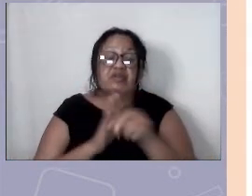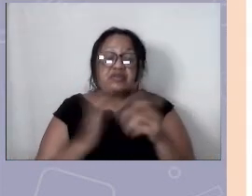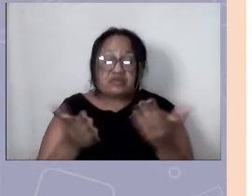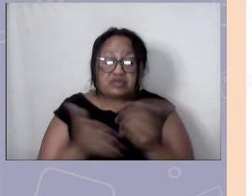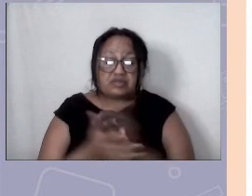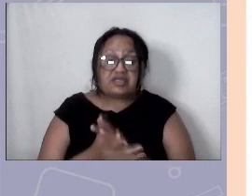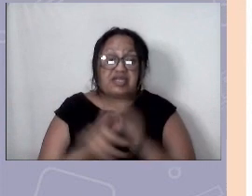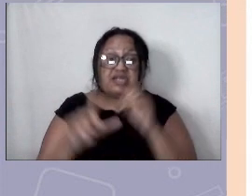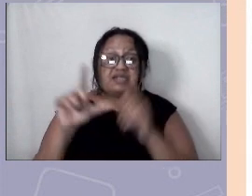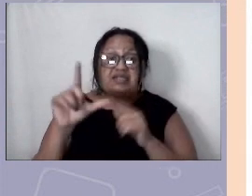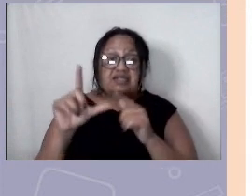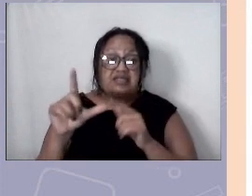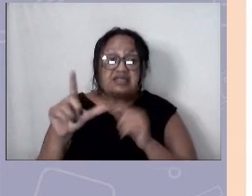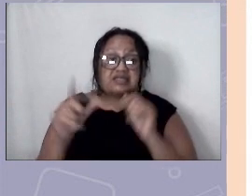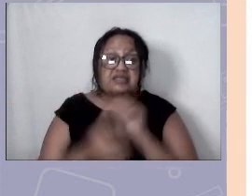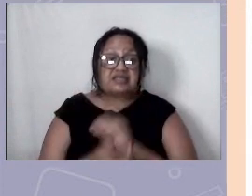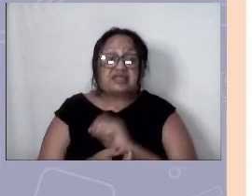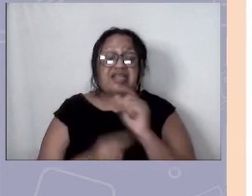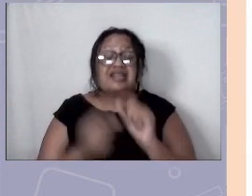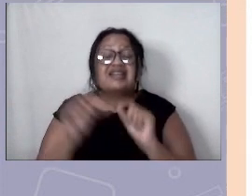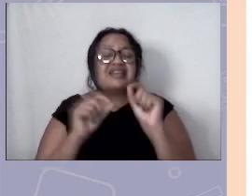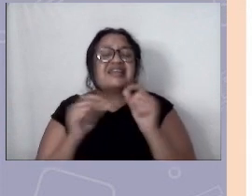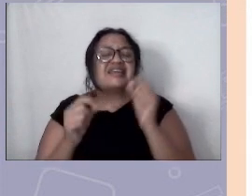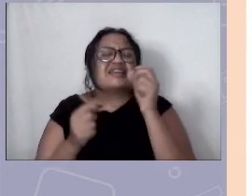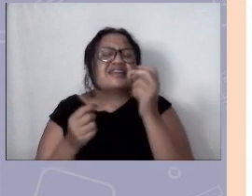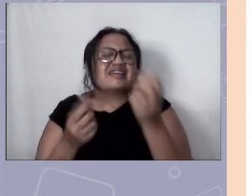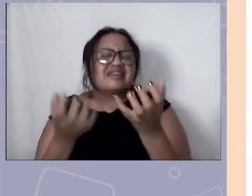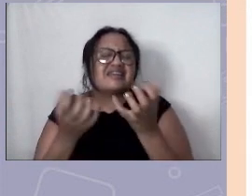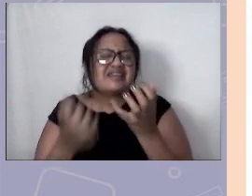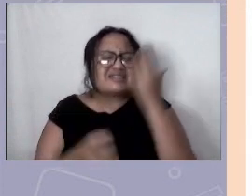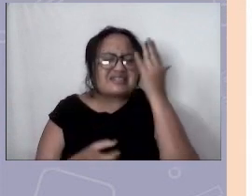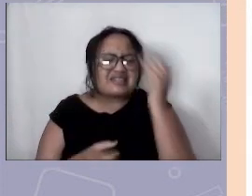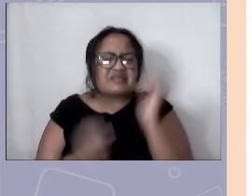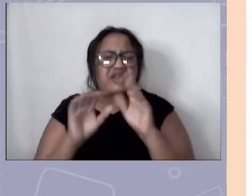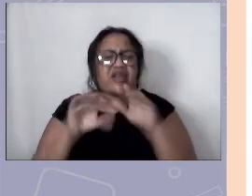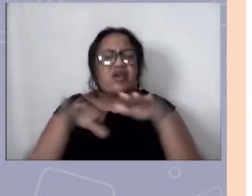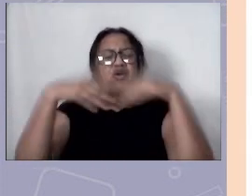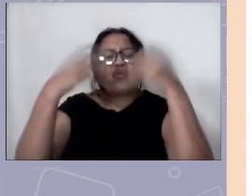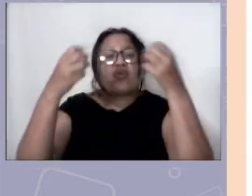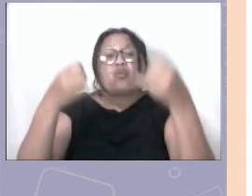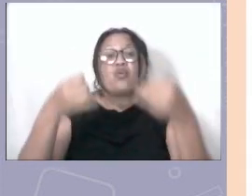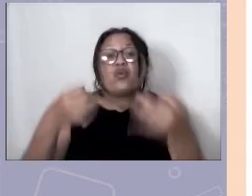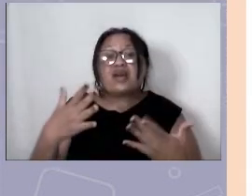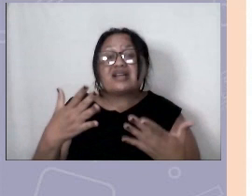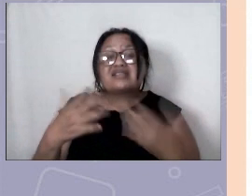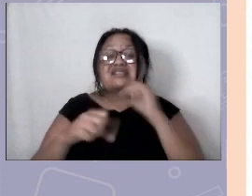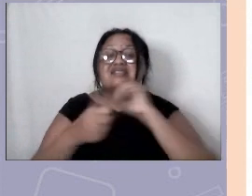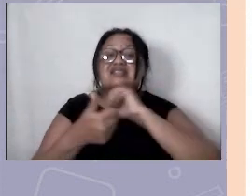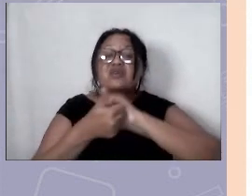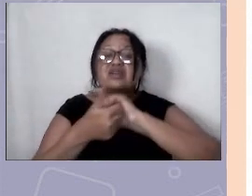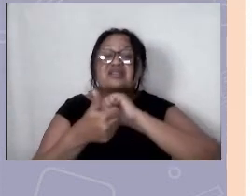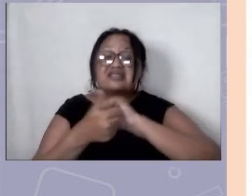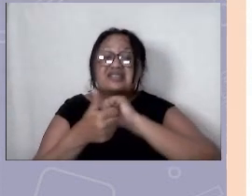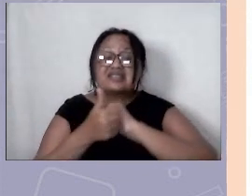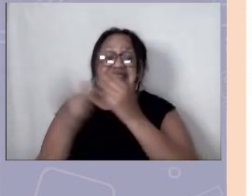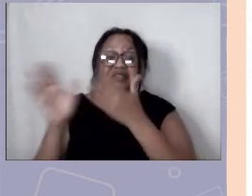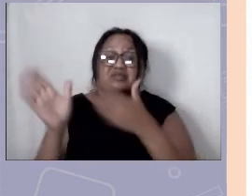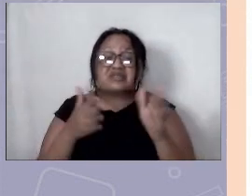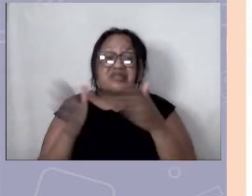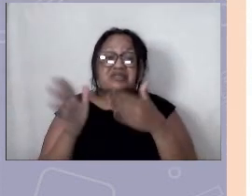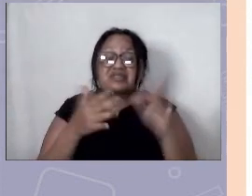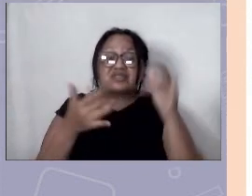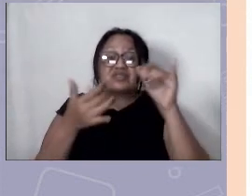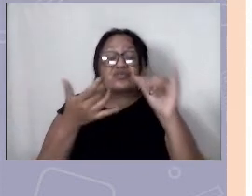ele diz ó ele quer saber né quais os os benefícios né do da produção dos orgânicos em